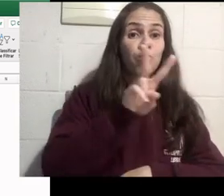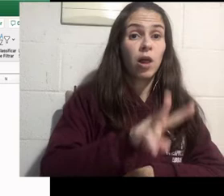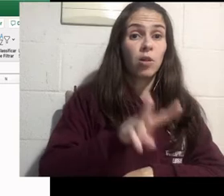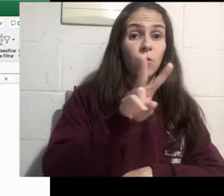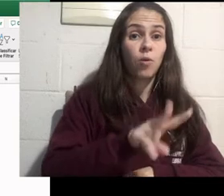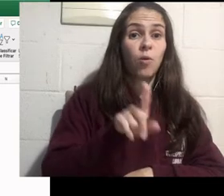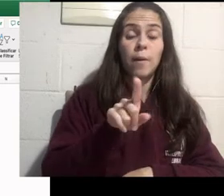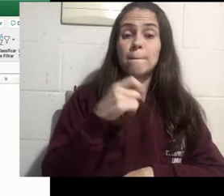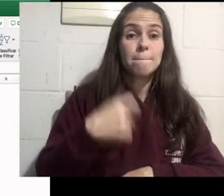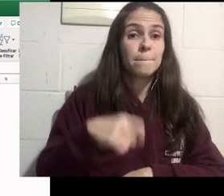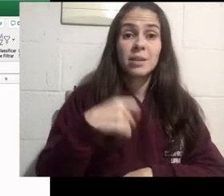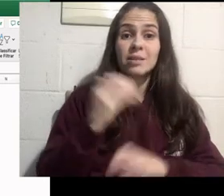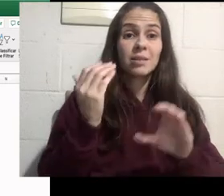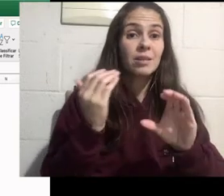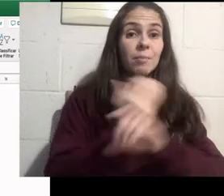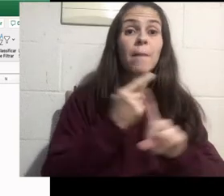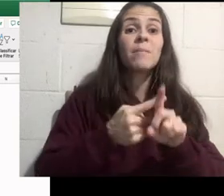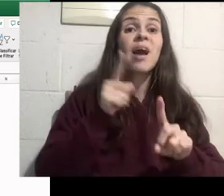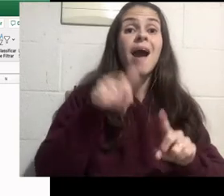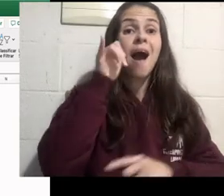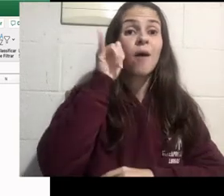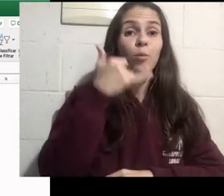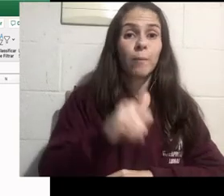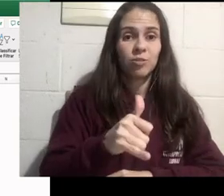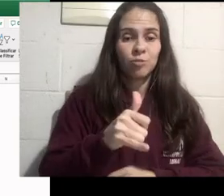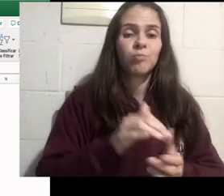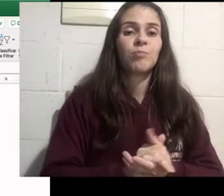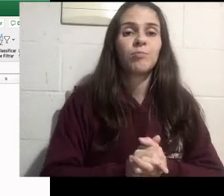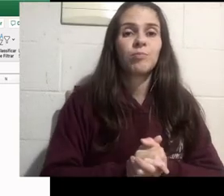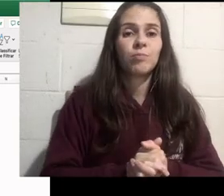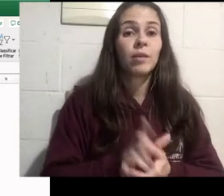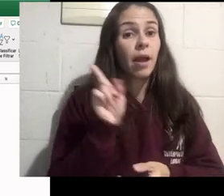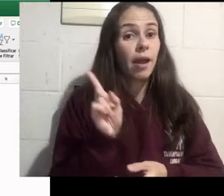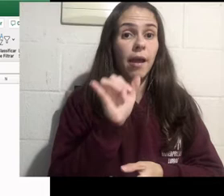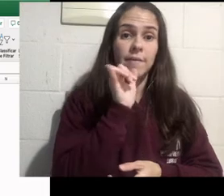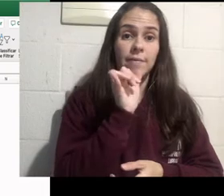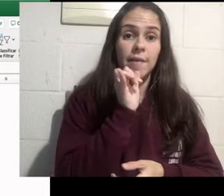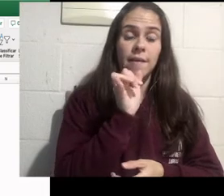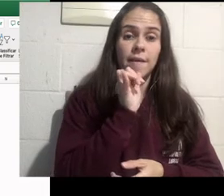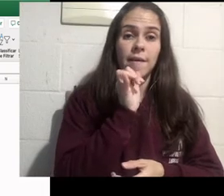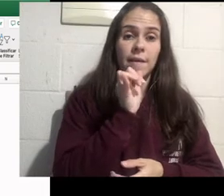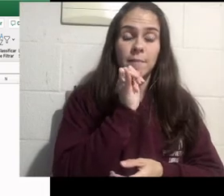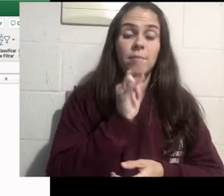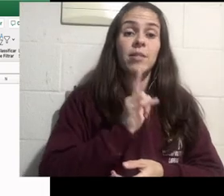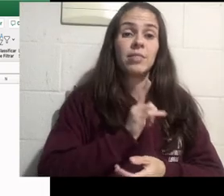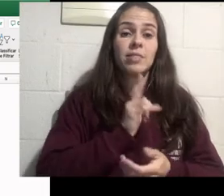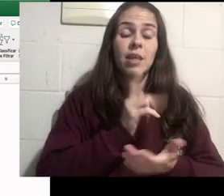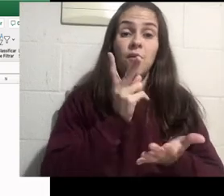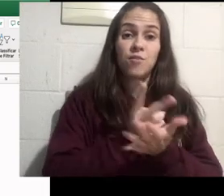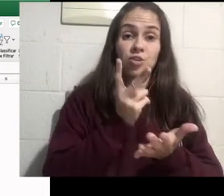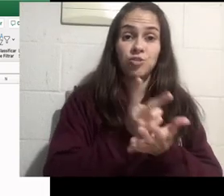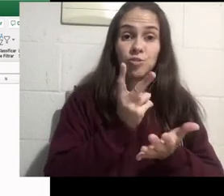que automaticamente a planilha vai preencher para vocês e já vai totalizar aqui. Então, neste exemplo, nós temos o investimento fixo na ordem